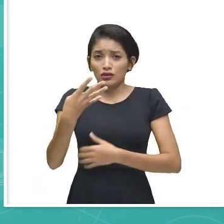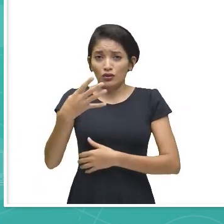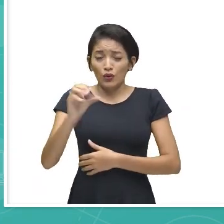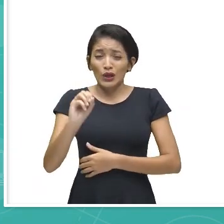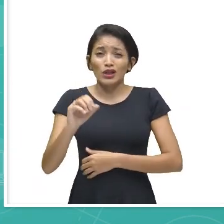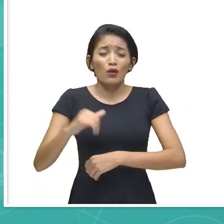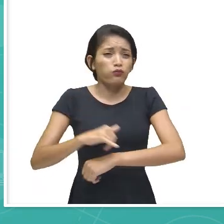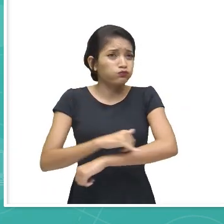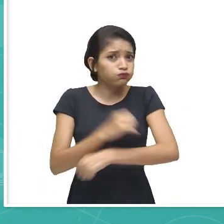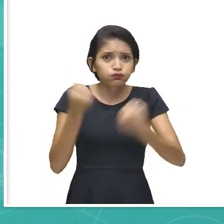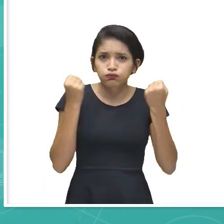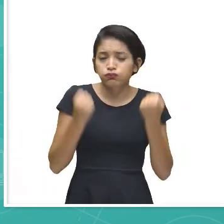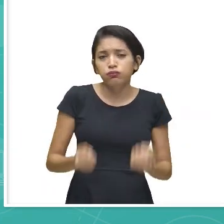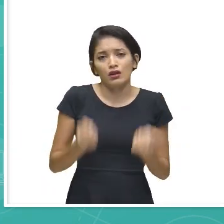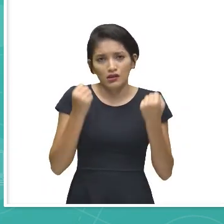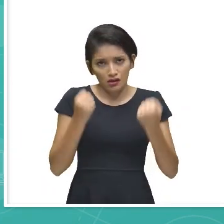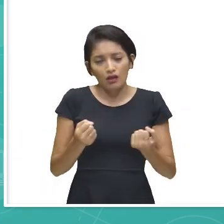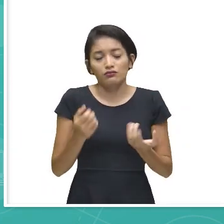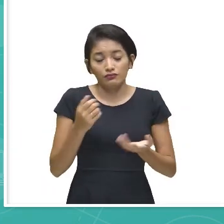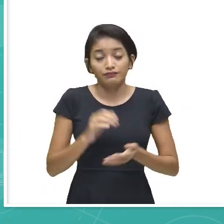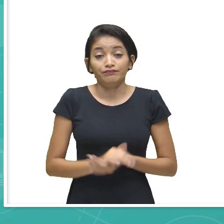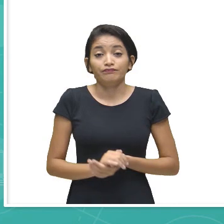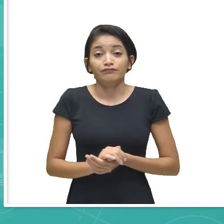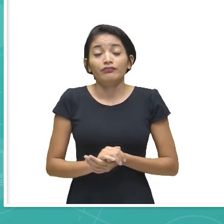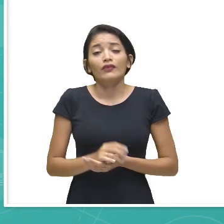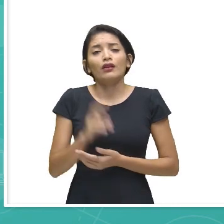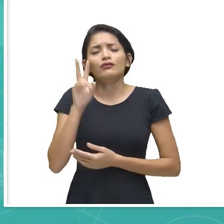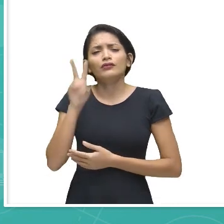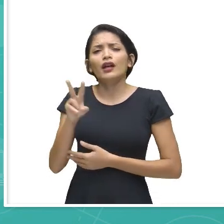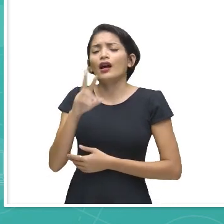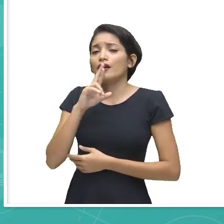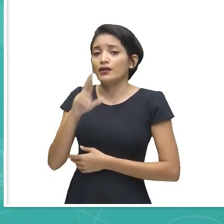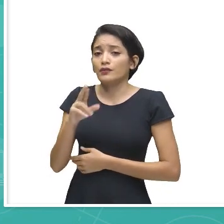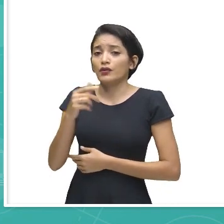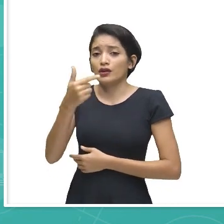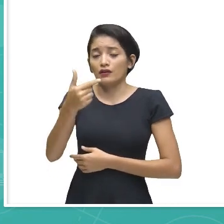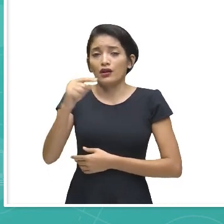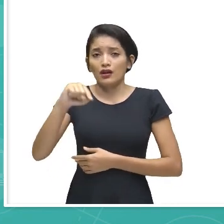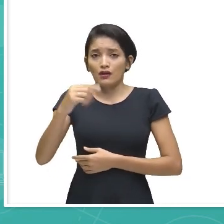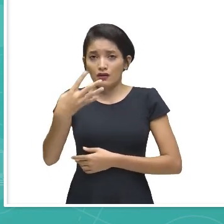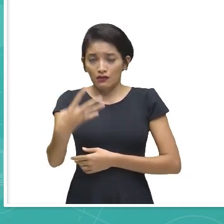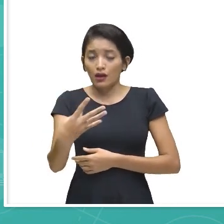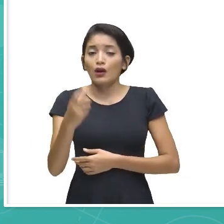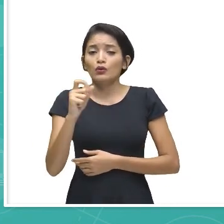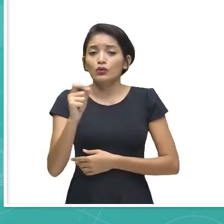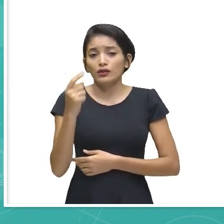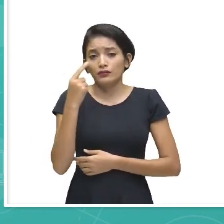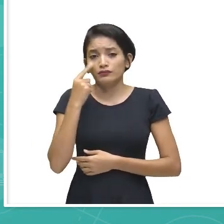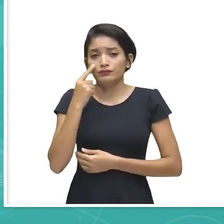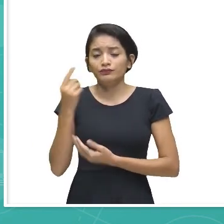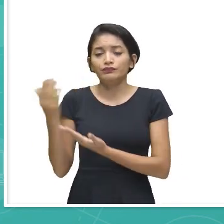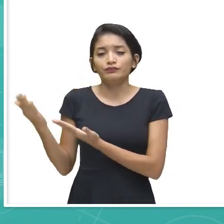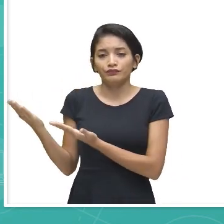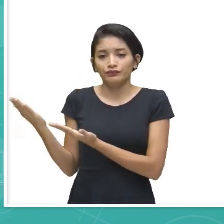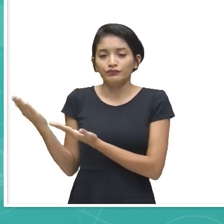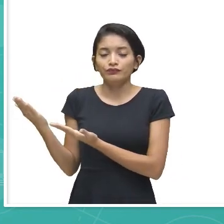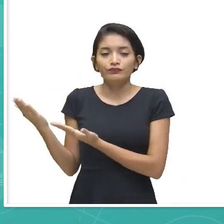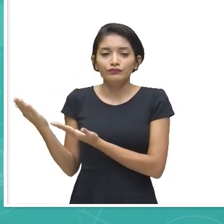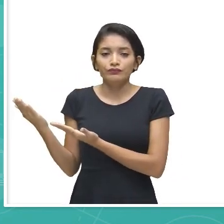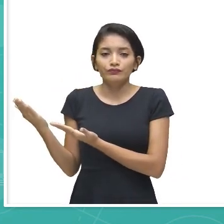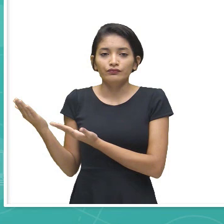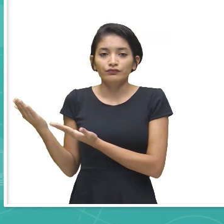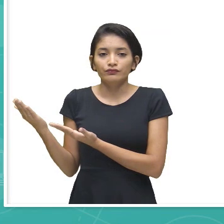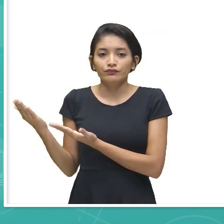mórbido, tá? Então, olhando de novo lá para a nossa resposta, que deu 21,4, a gente vai se concentrar aqui